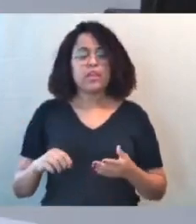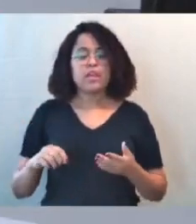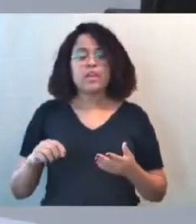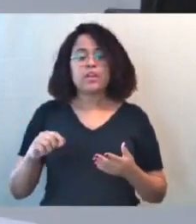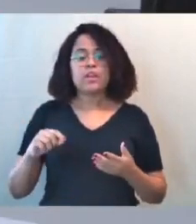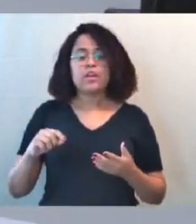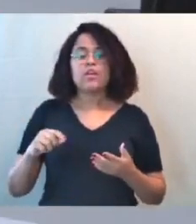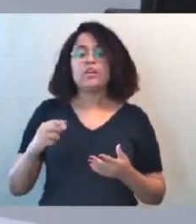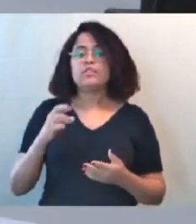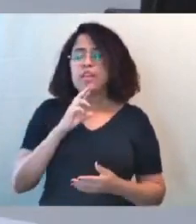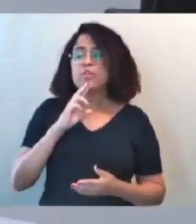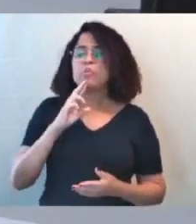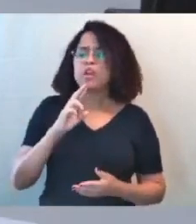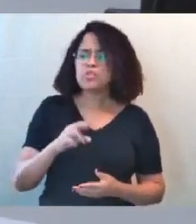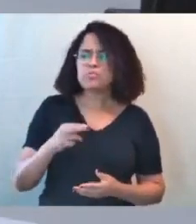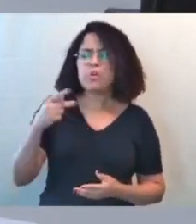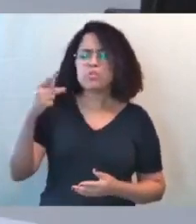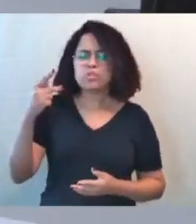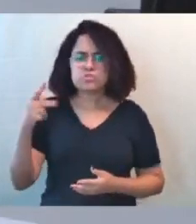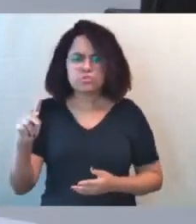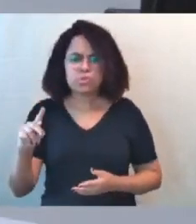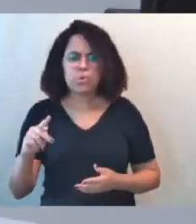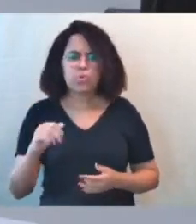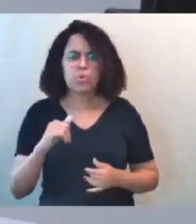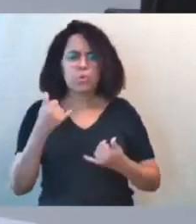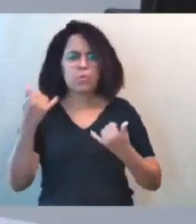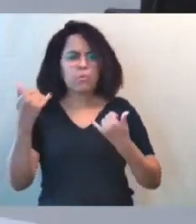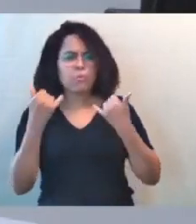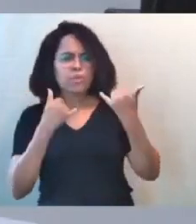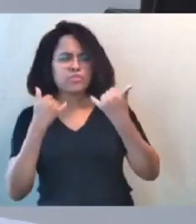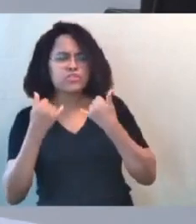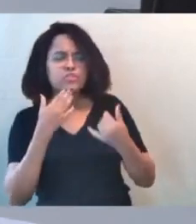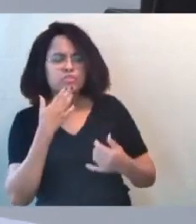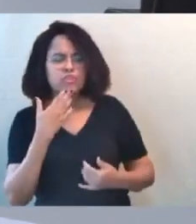uma resposta sua, num pedido de informação, que é o